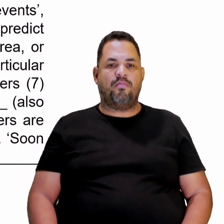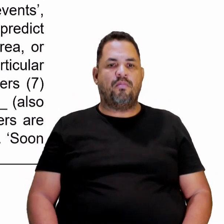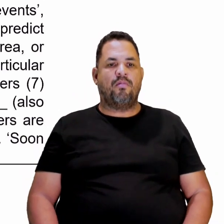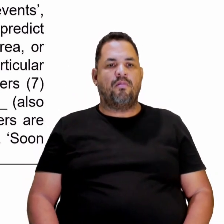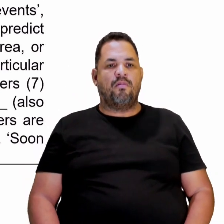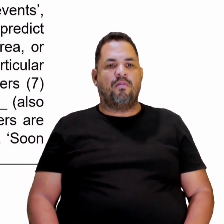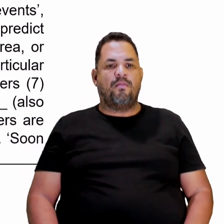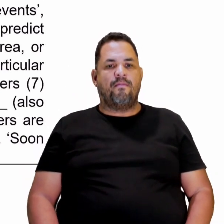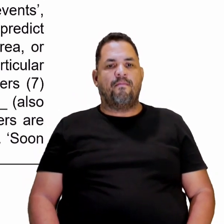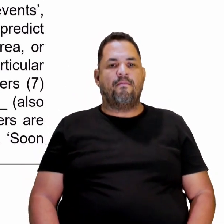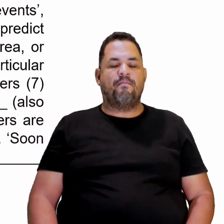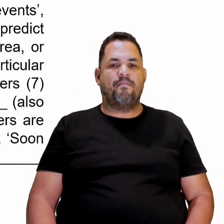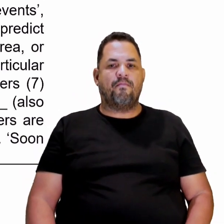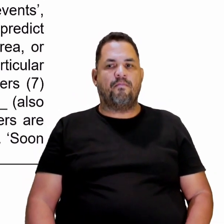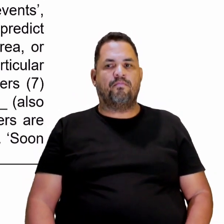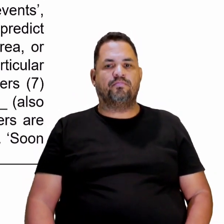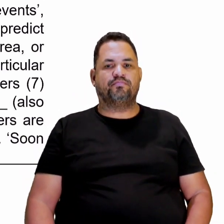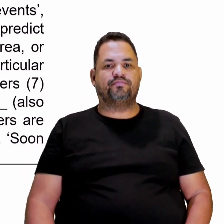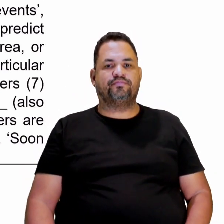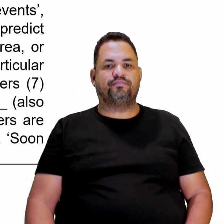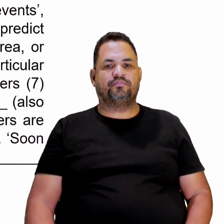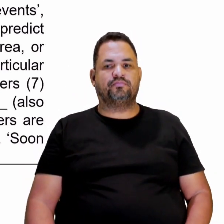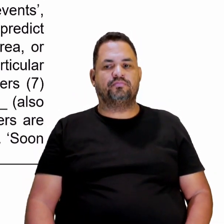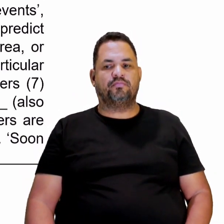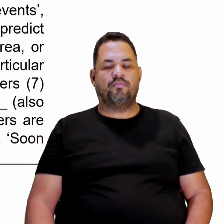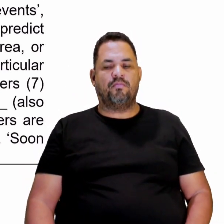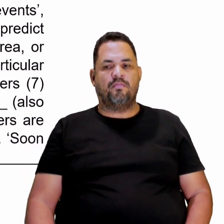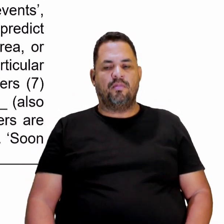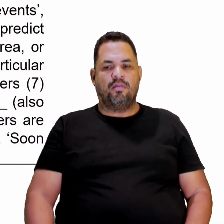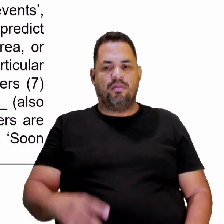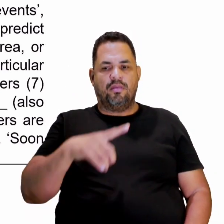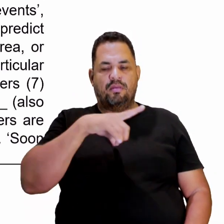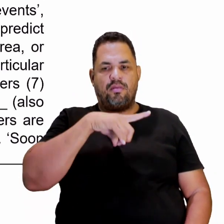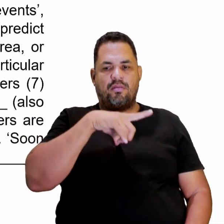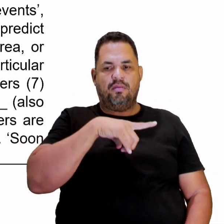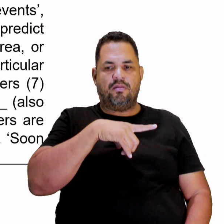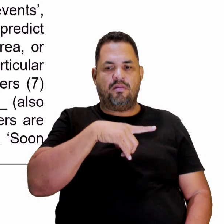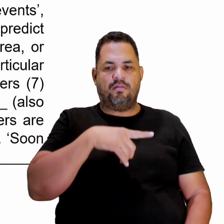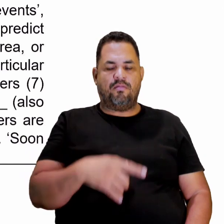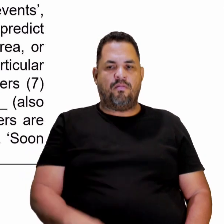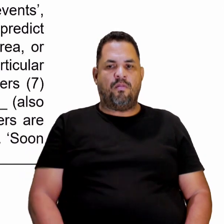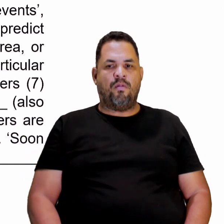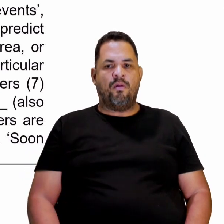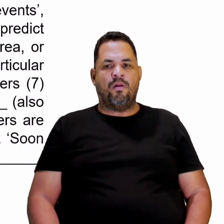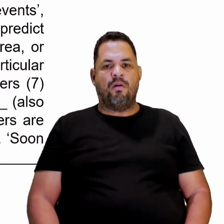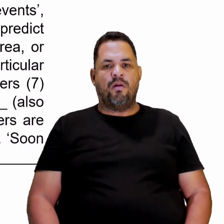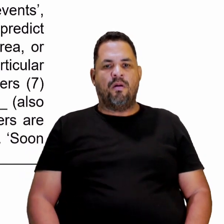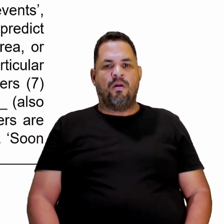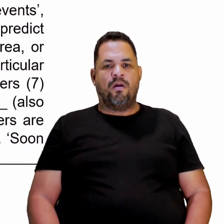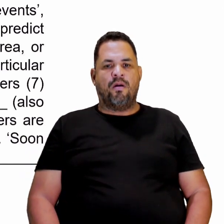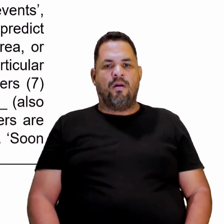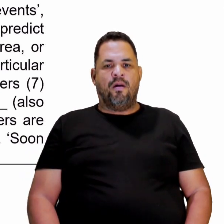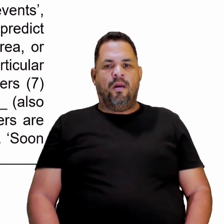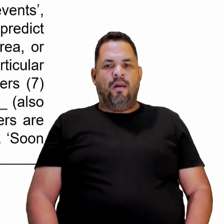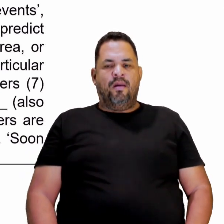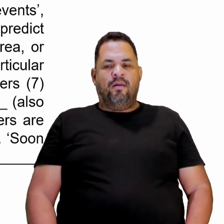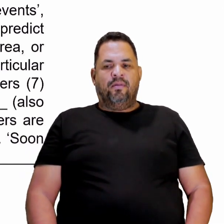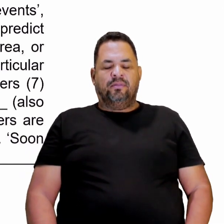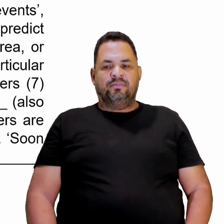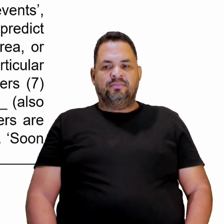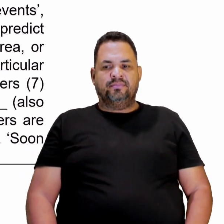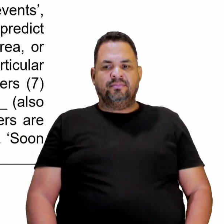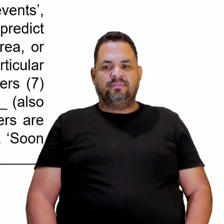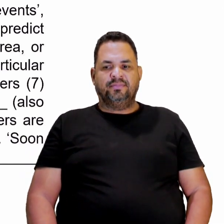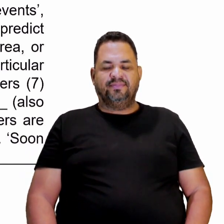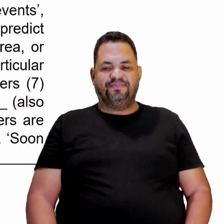Professor Vincent from Cambridge, hold. Aí nós temos a questão do